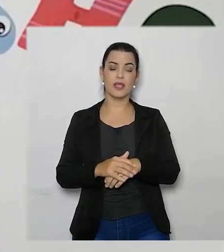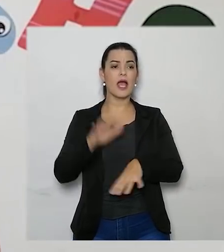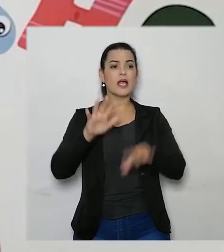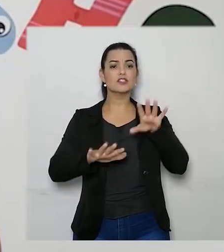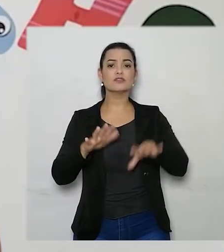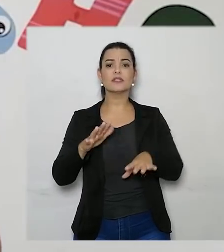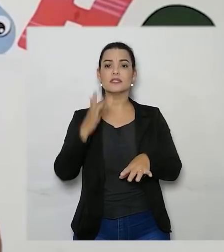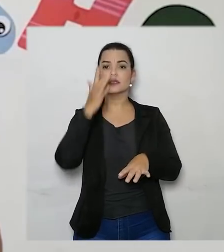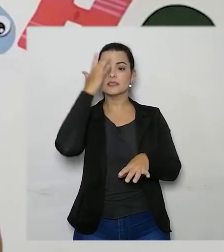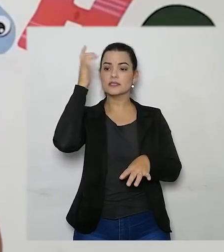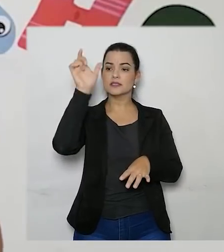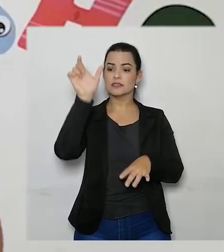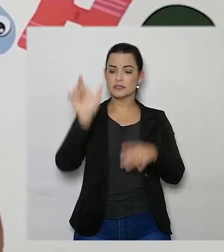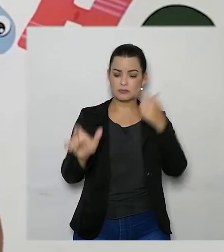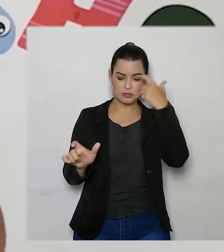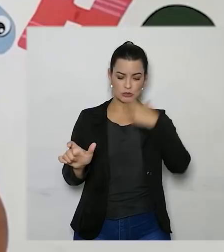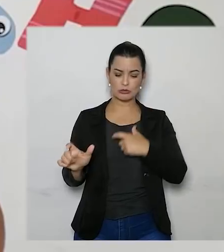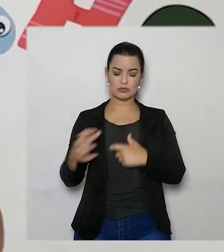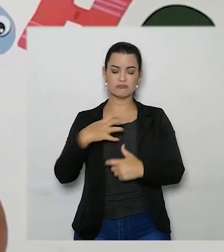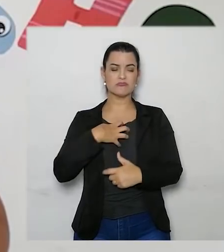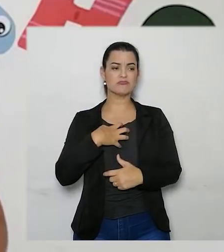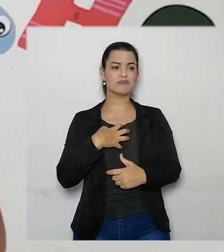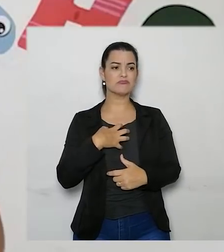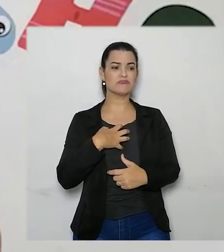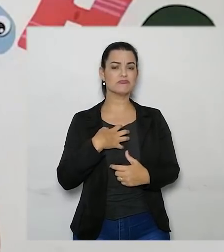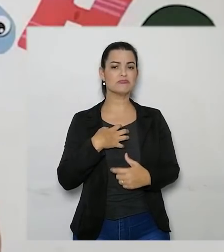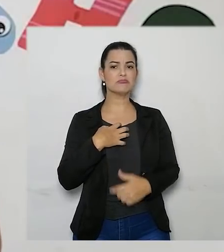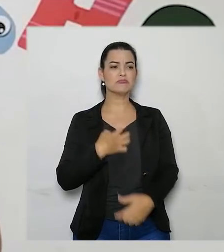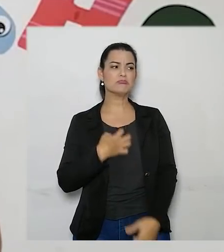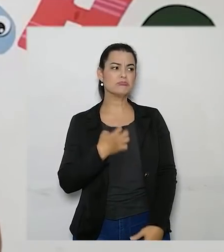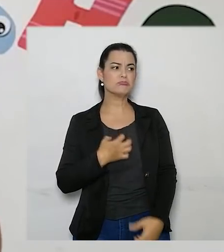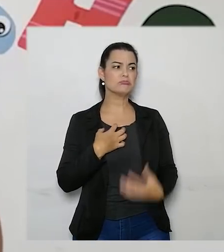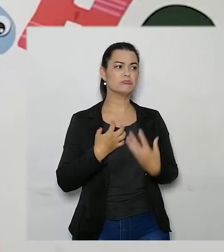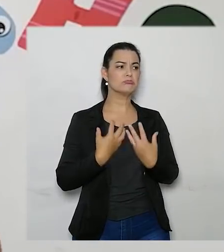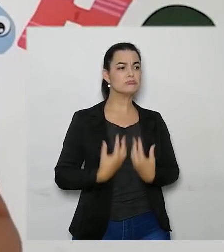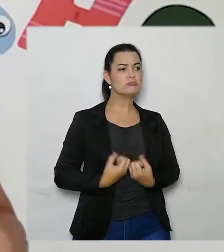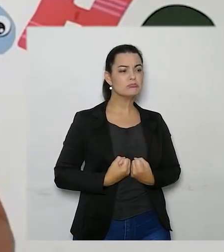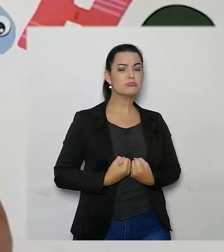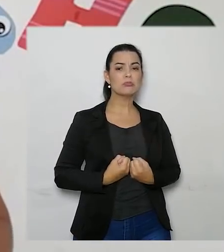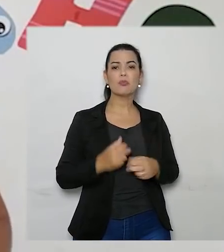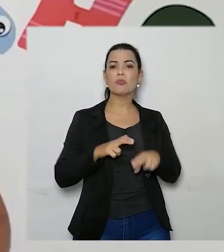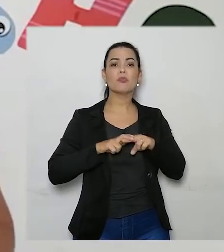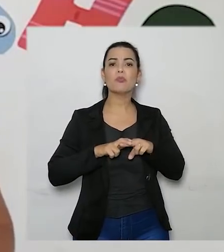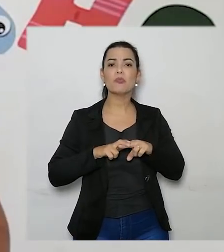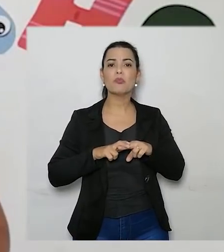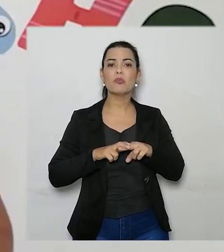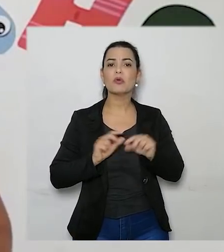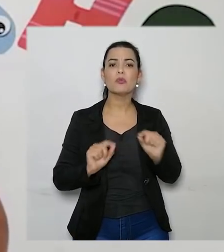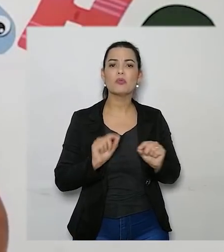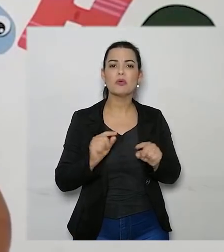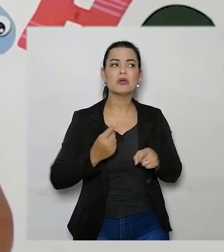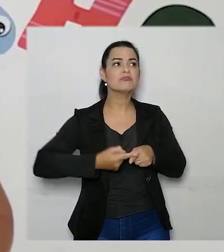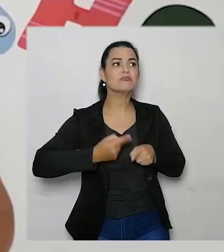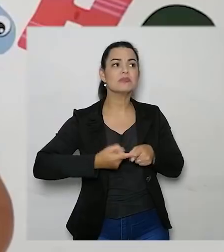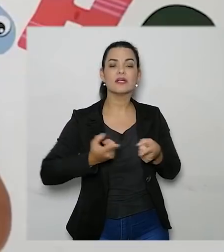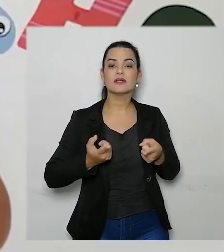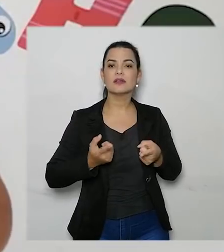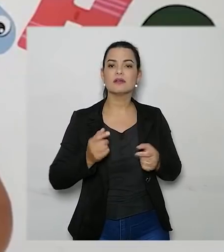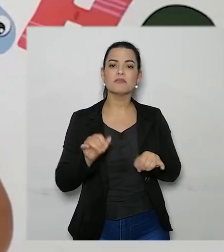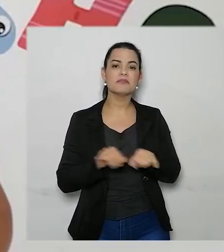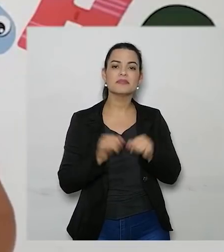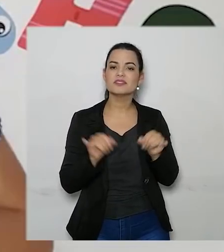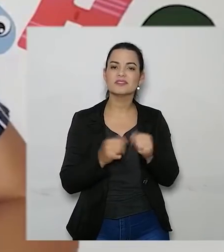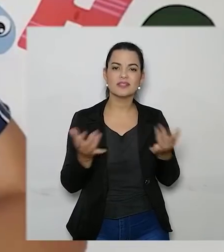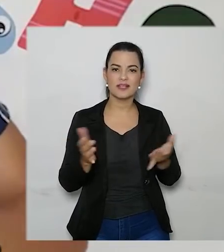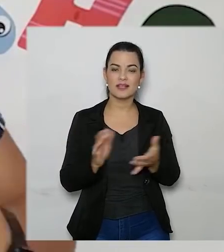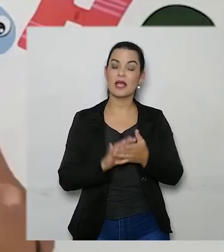chateados uns com os outros, às vezes por besteira. Então é por tudo isso que nós pensamos um pouquinho